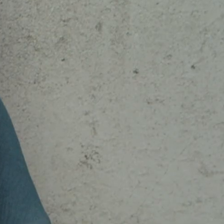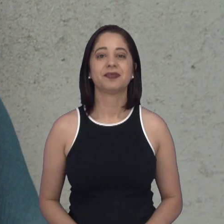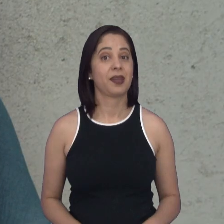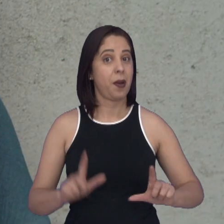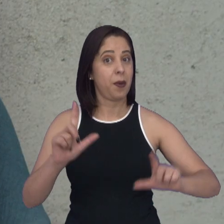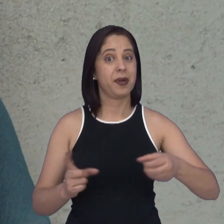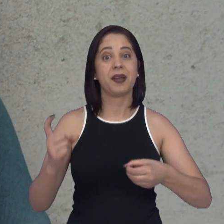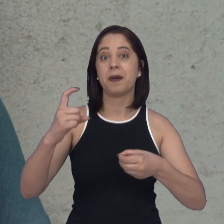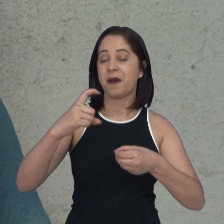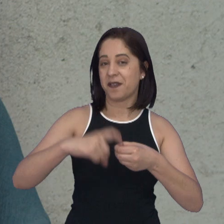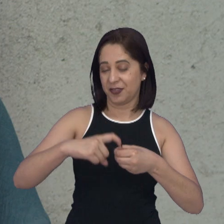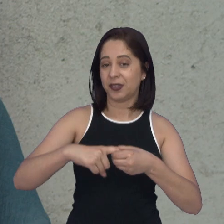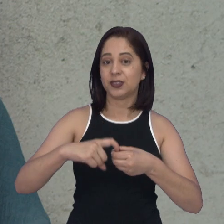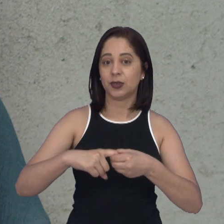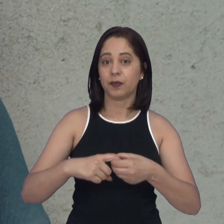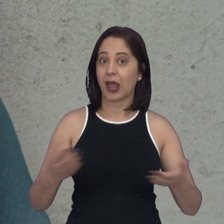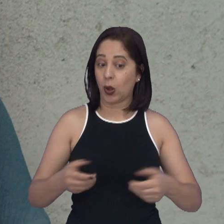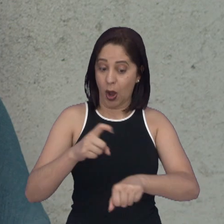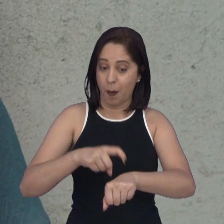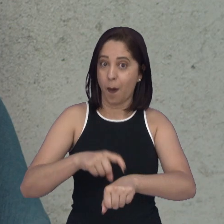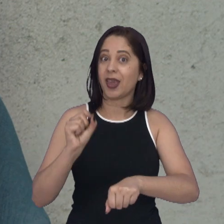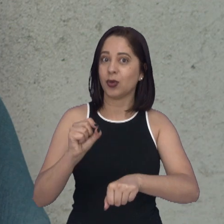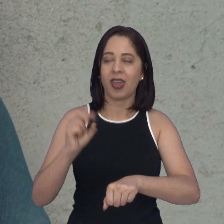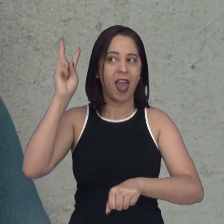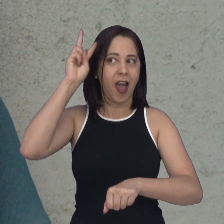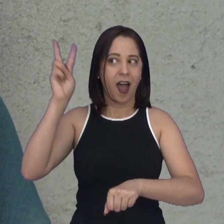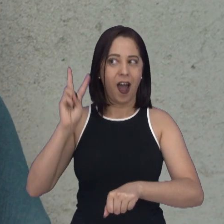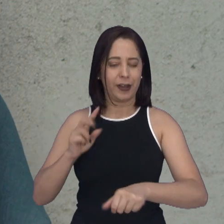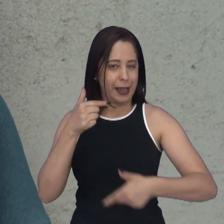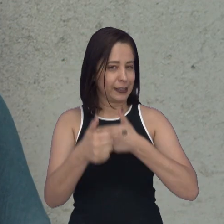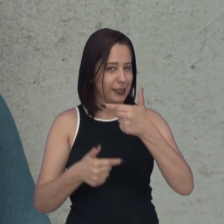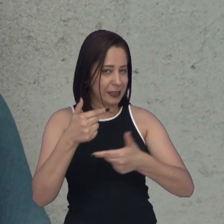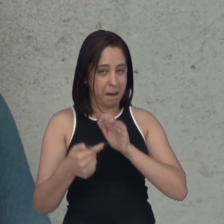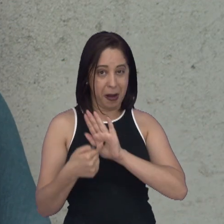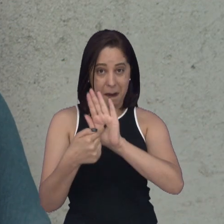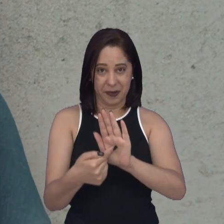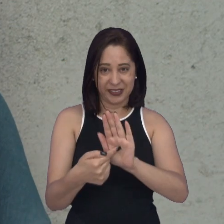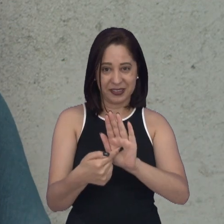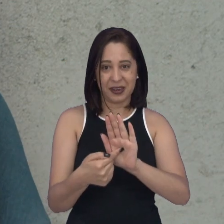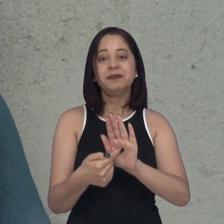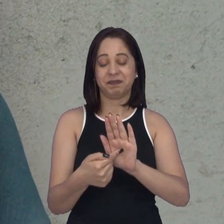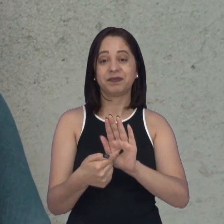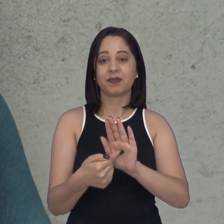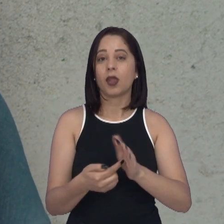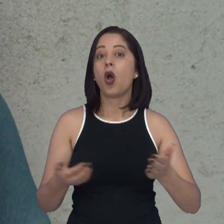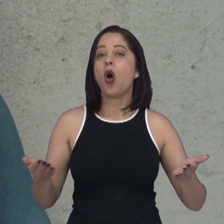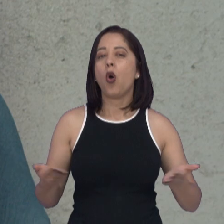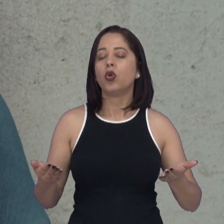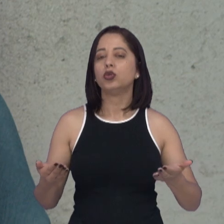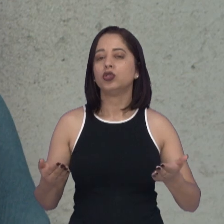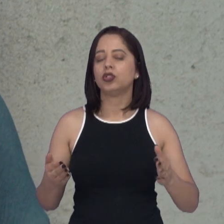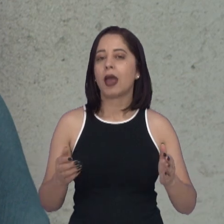Estamos de volta com Estação Mercado e chegou a hora da Vanessa colocar a mão na massa no quadro Job do Dia. Hoje ela vai mostrar